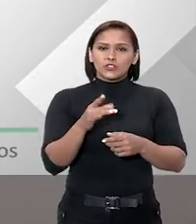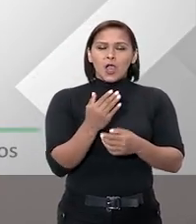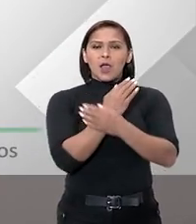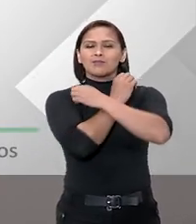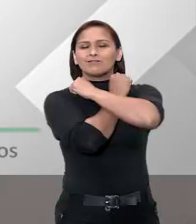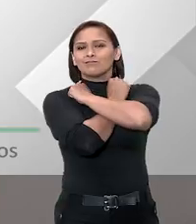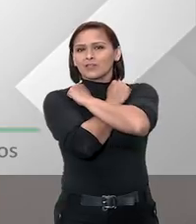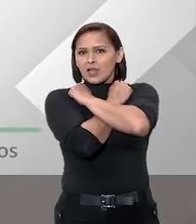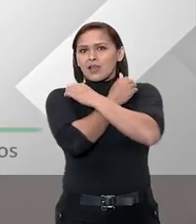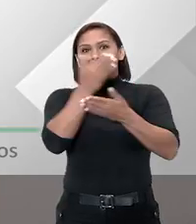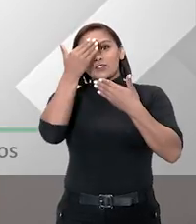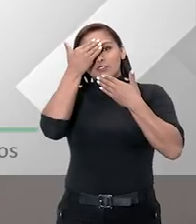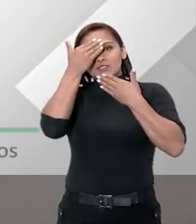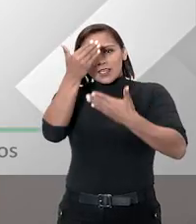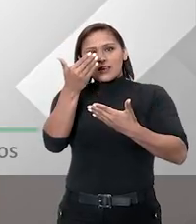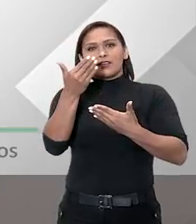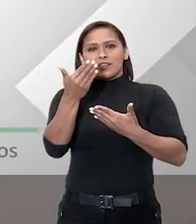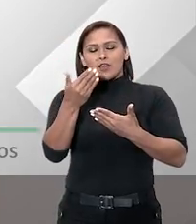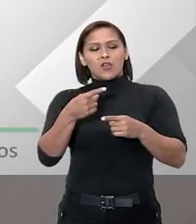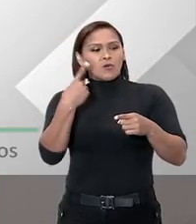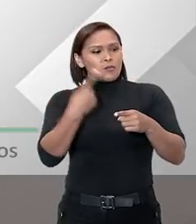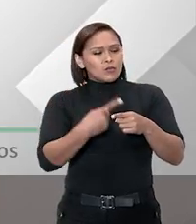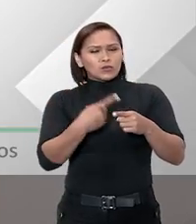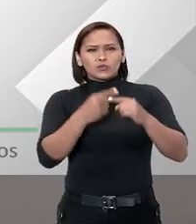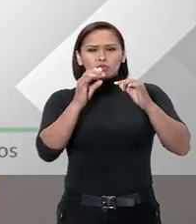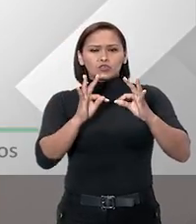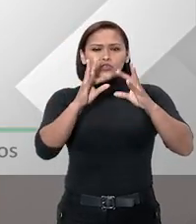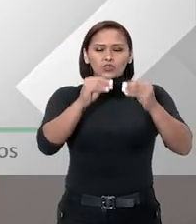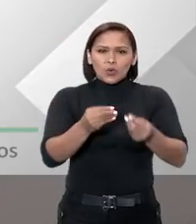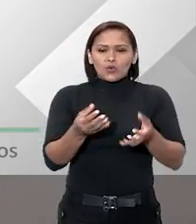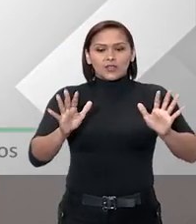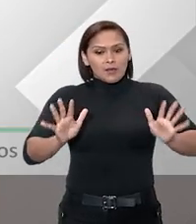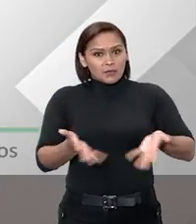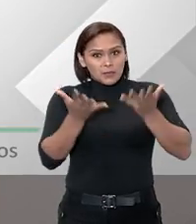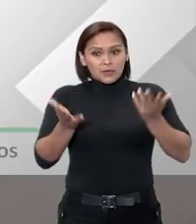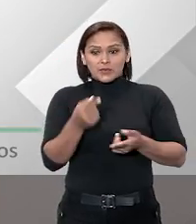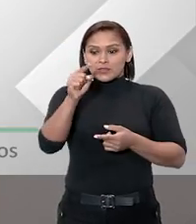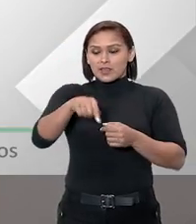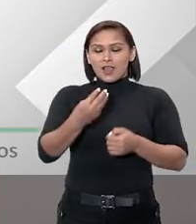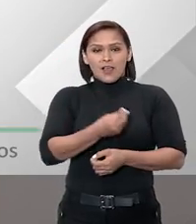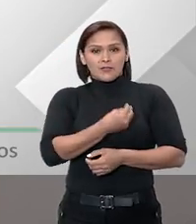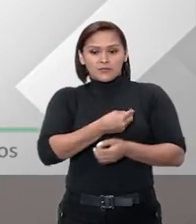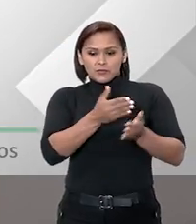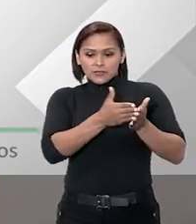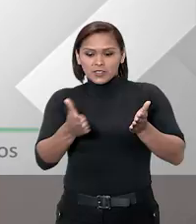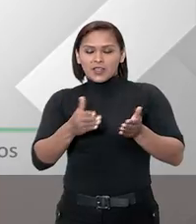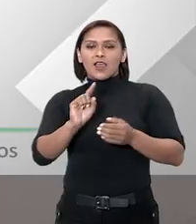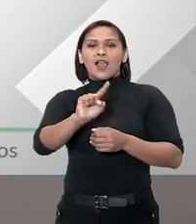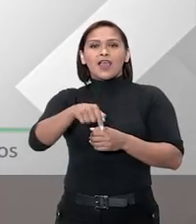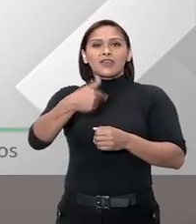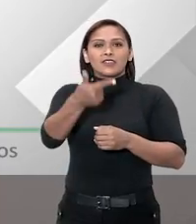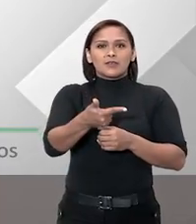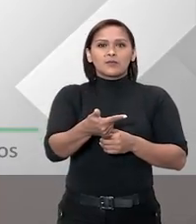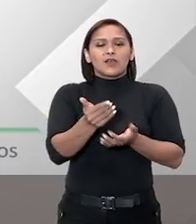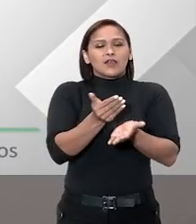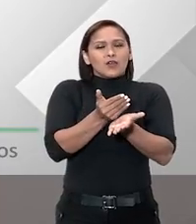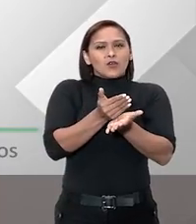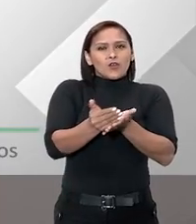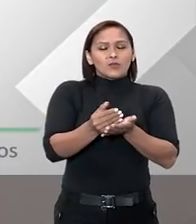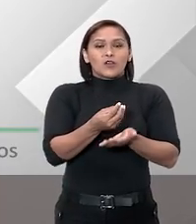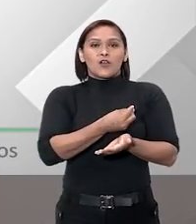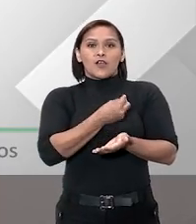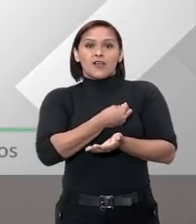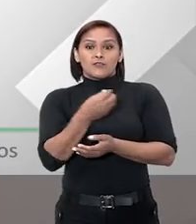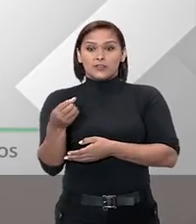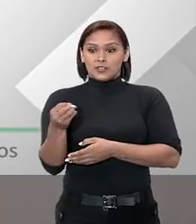dar um abraço de agradecimento por aquilo que nós estávamos proporcionando para ela naquele momento. A partir dali, ela começou uma